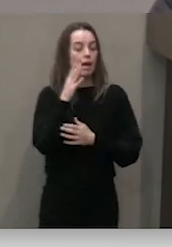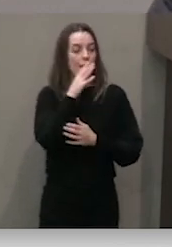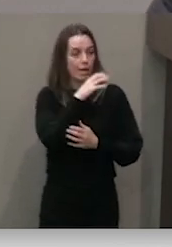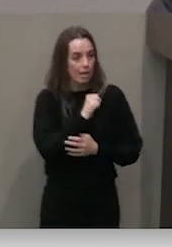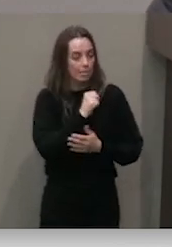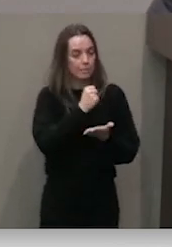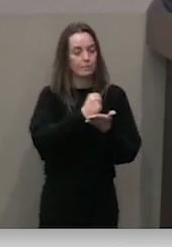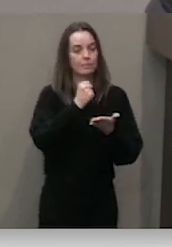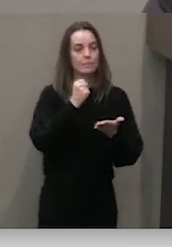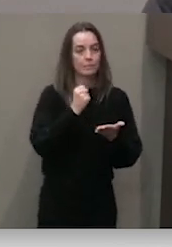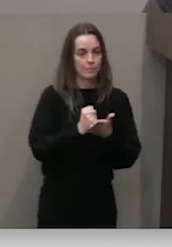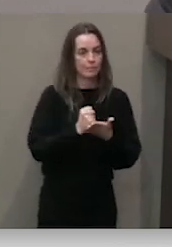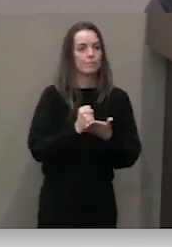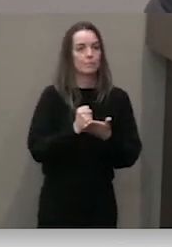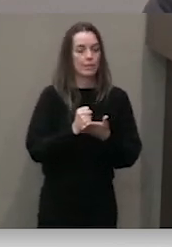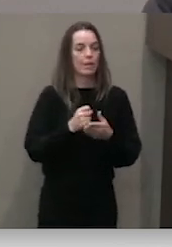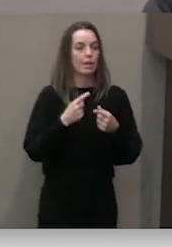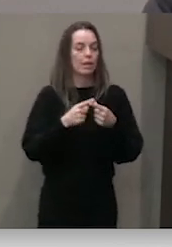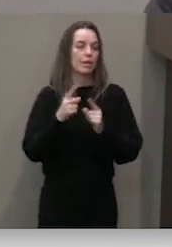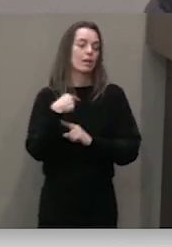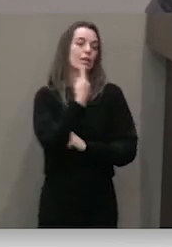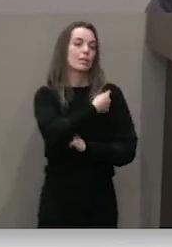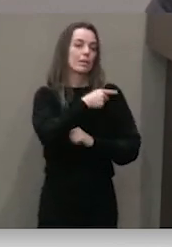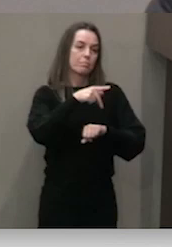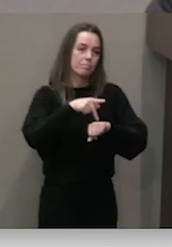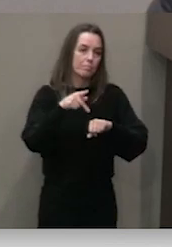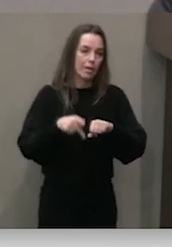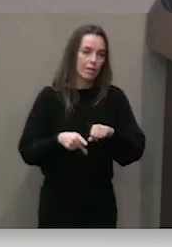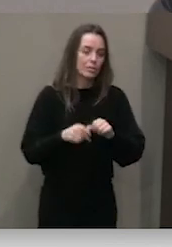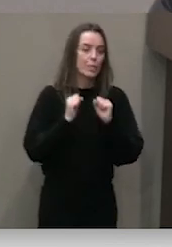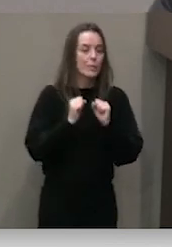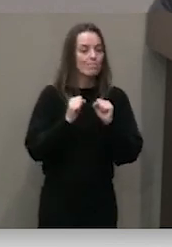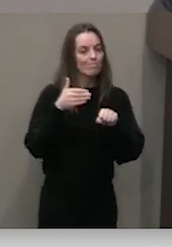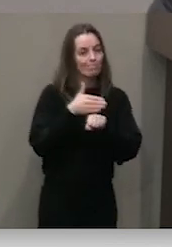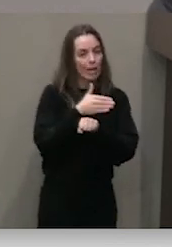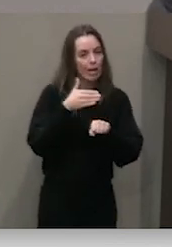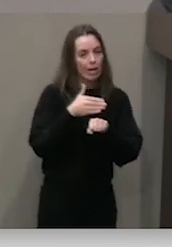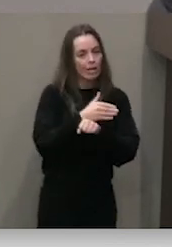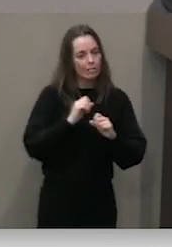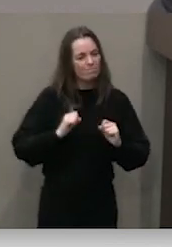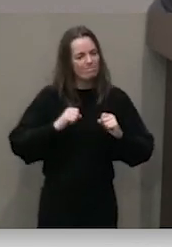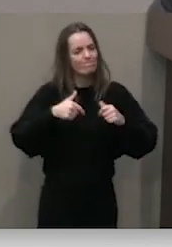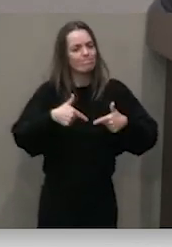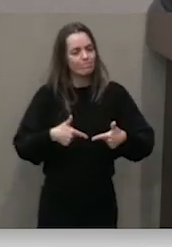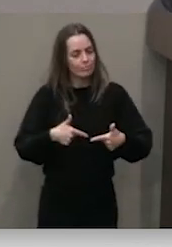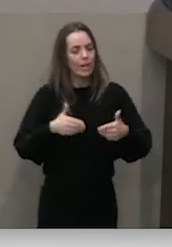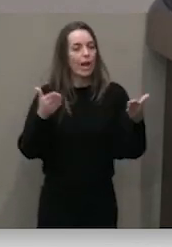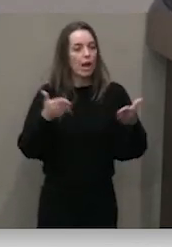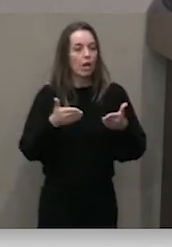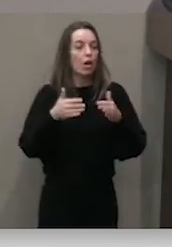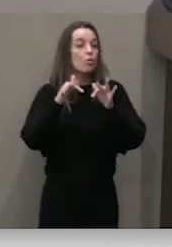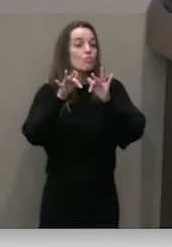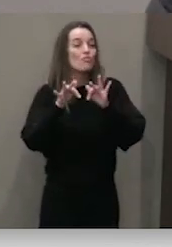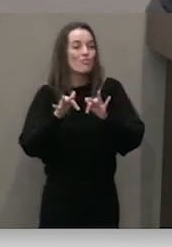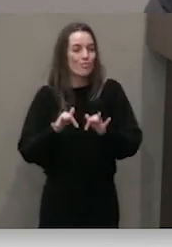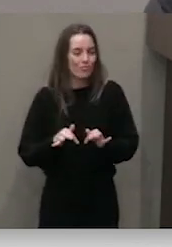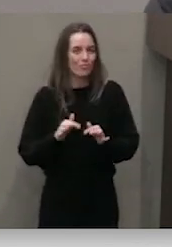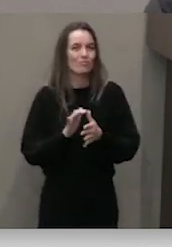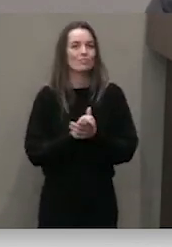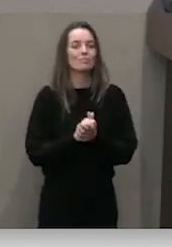que todos nós aqui presentes e a população de Passo Fundo possa participar efetivamente dessa reta final, desse sprint